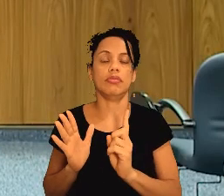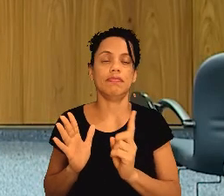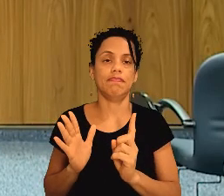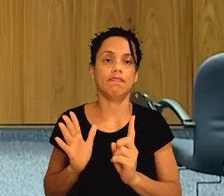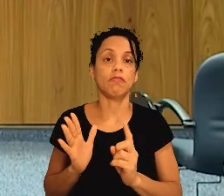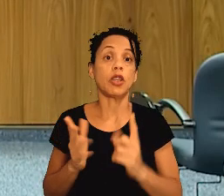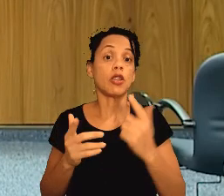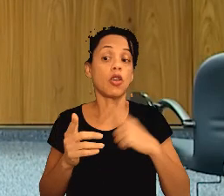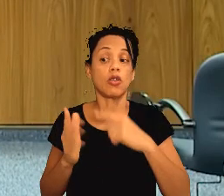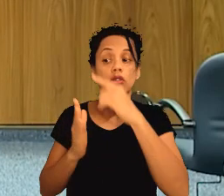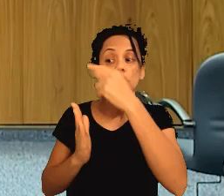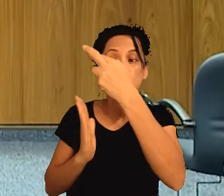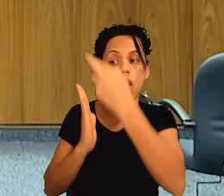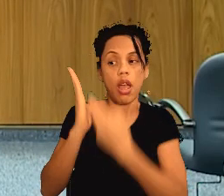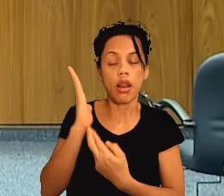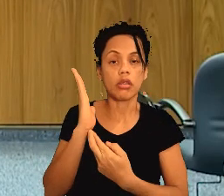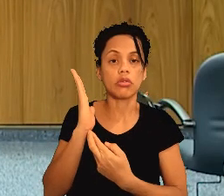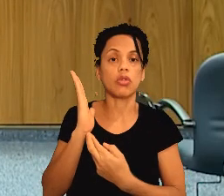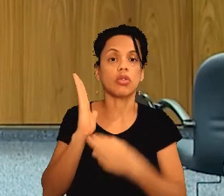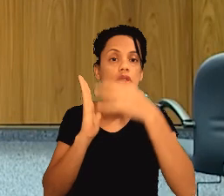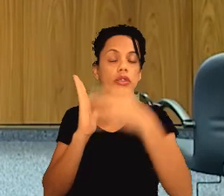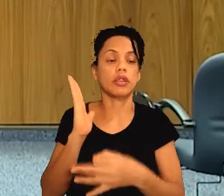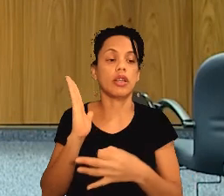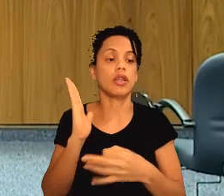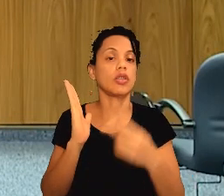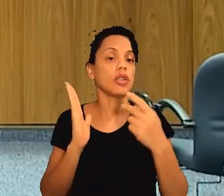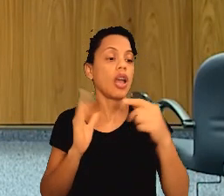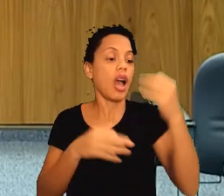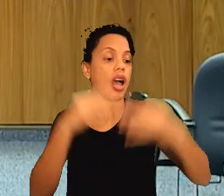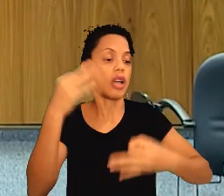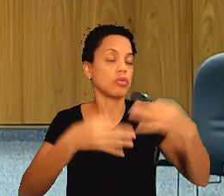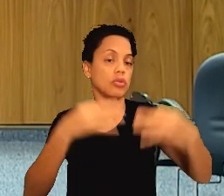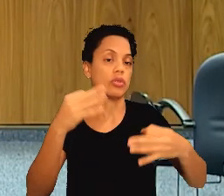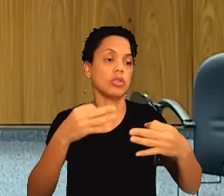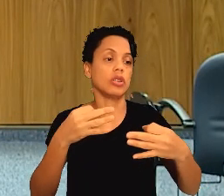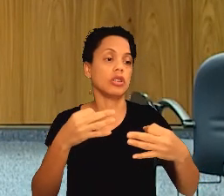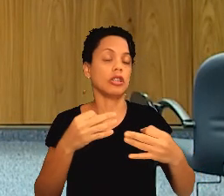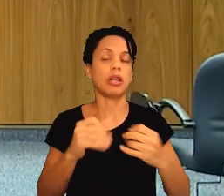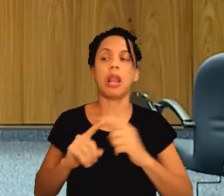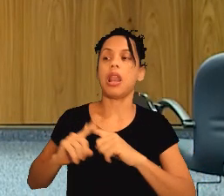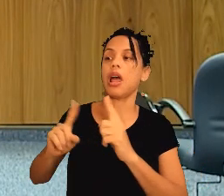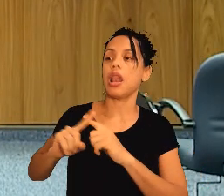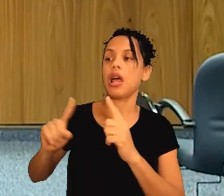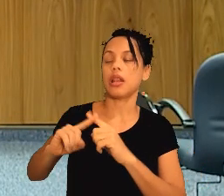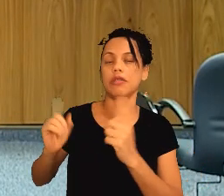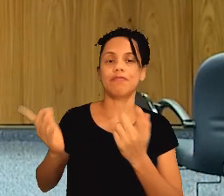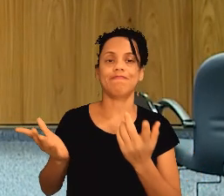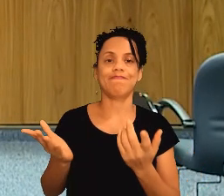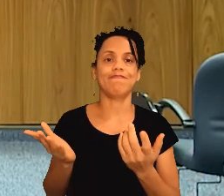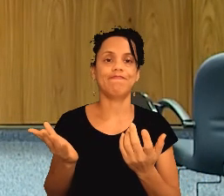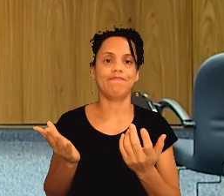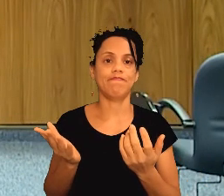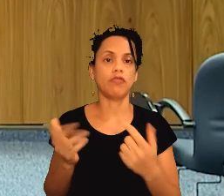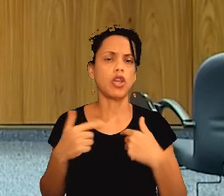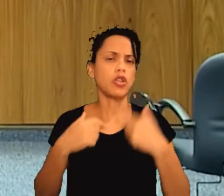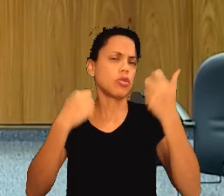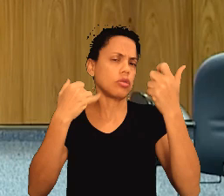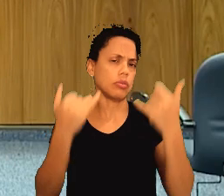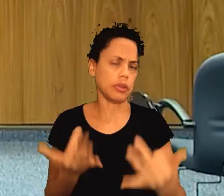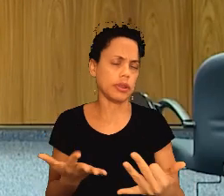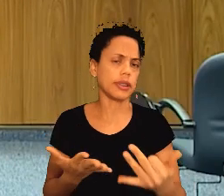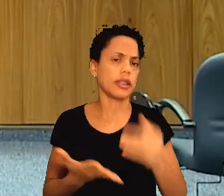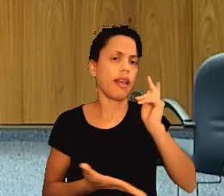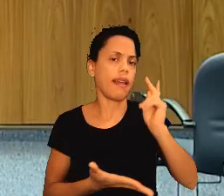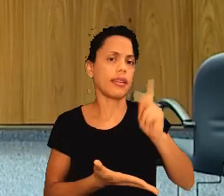esse relatório, muito consistente, havia sido questionado pela Justiça. E eu estou começando com esse